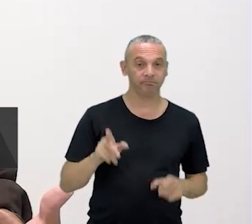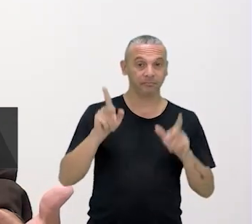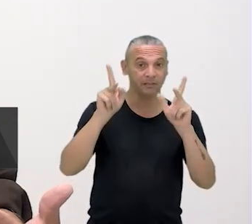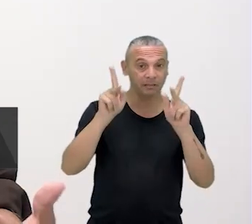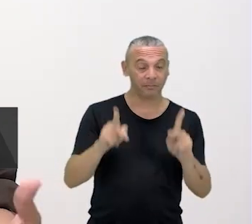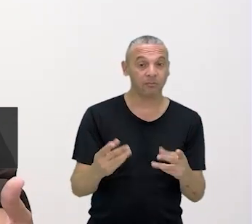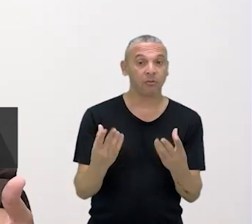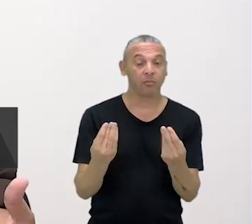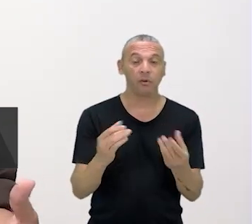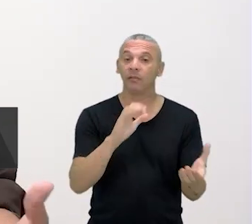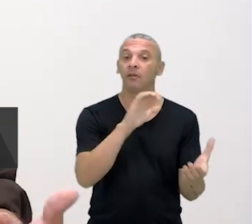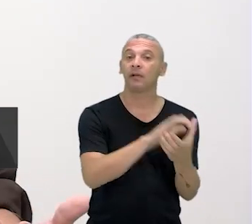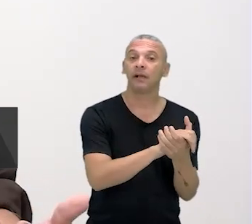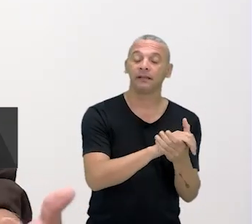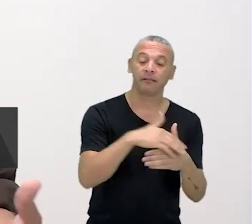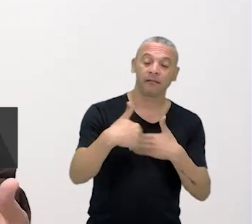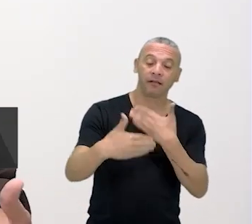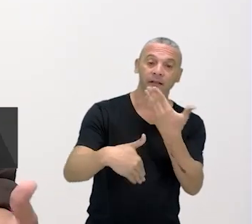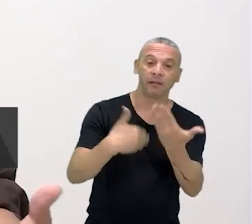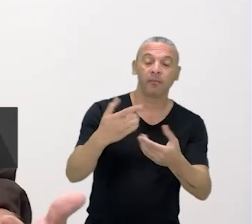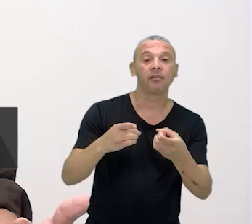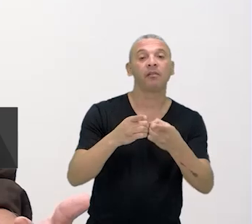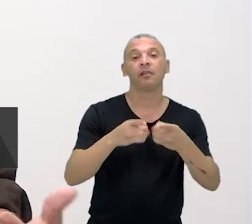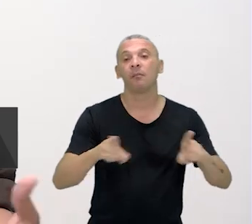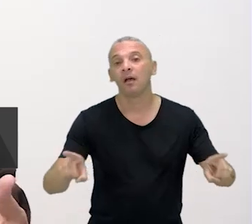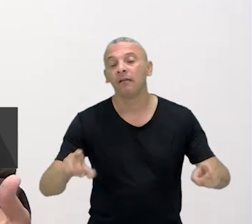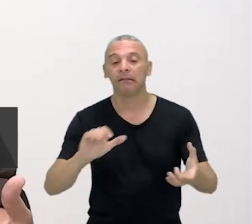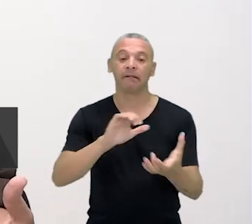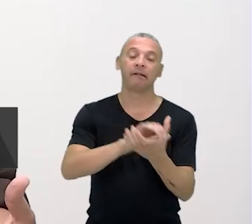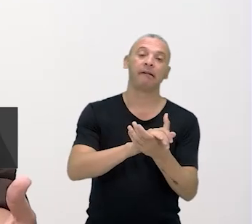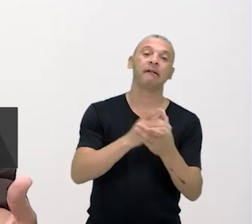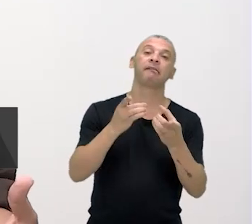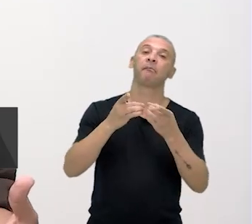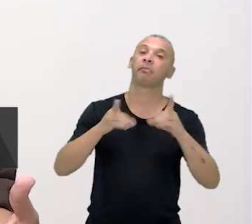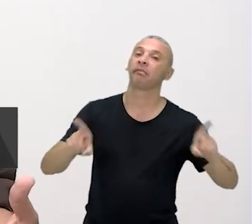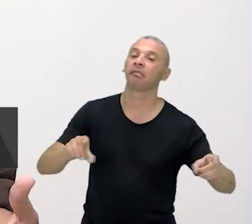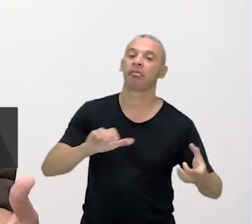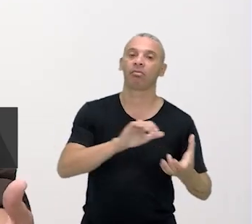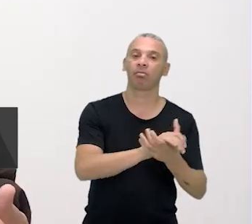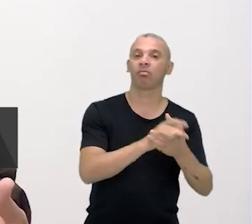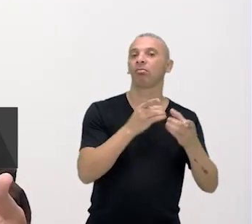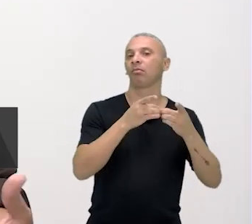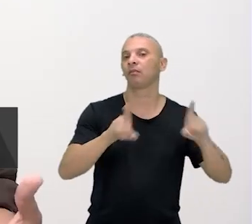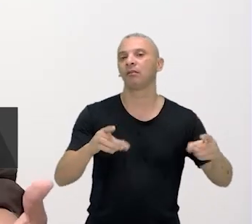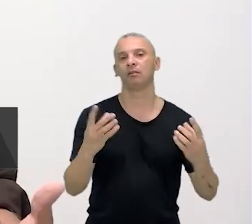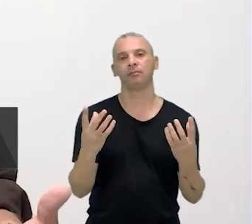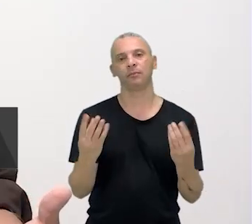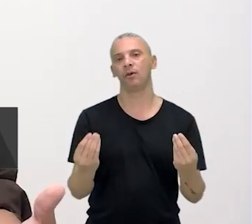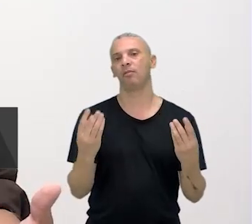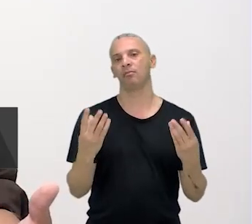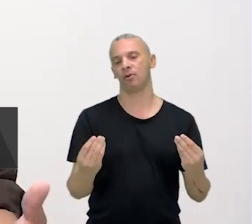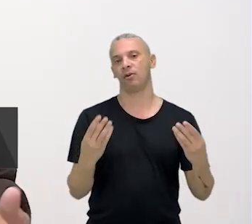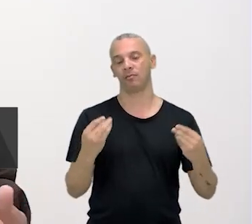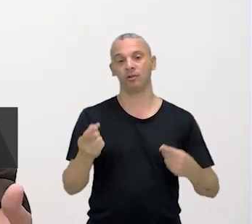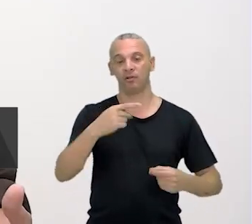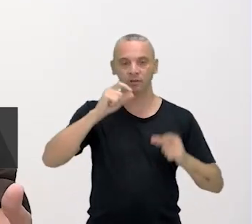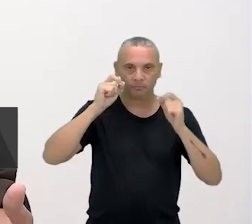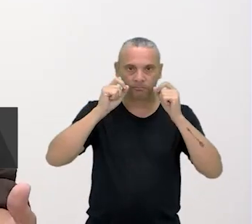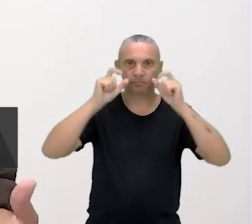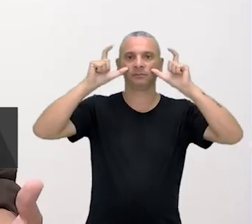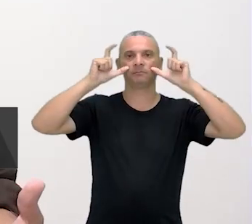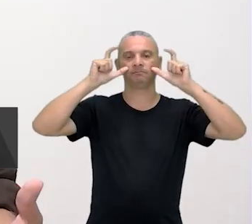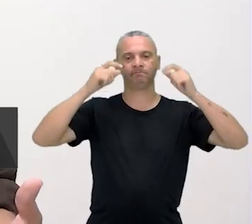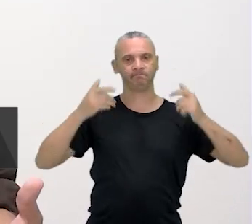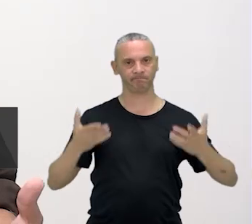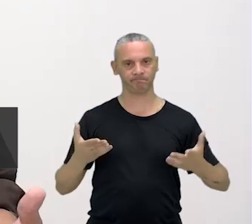que casam e descasam, casam, descasam, casam, descasam. Então é um alerta para nós.